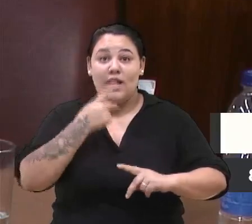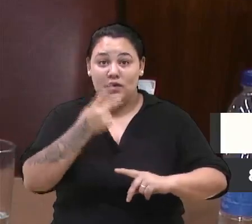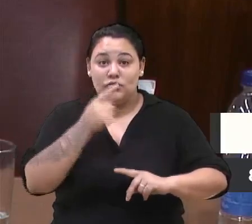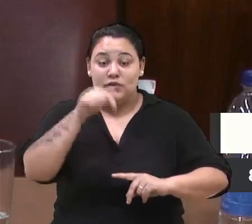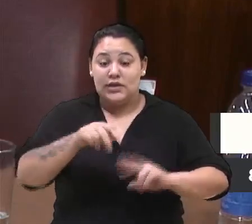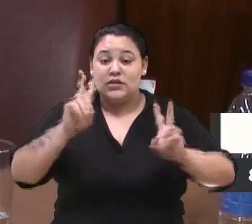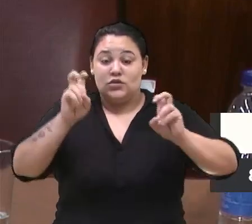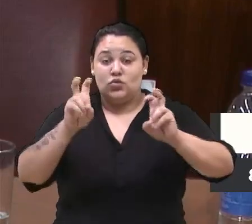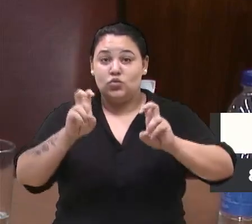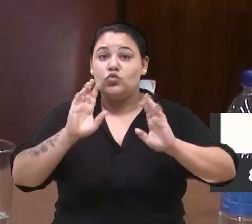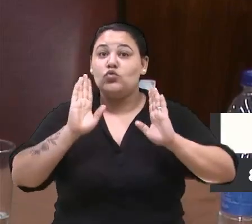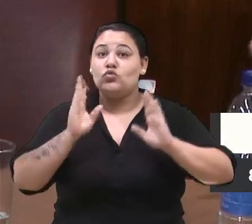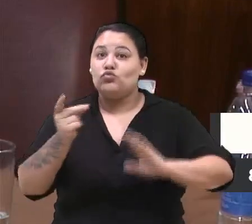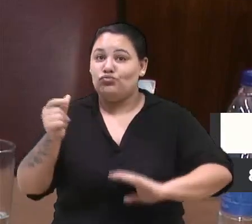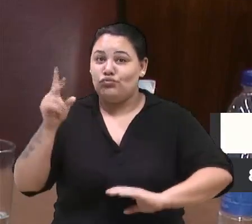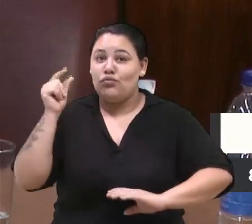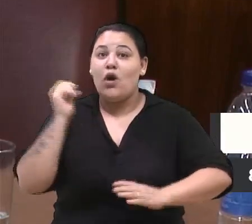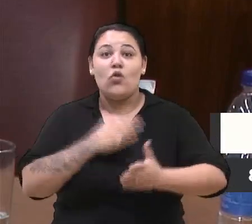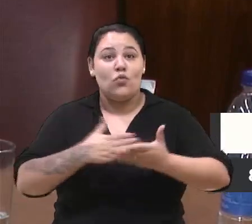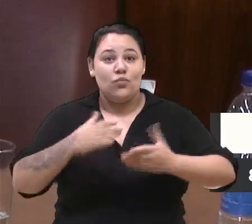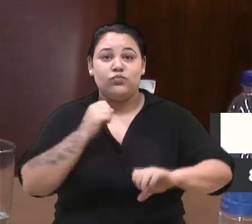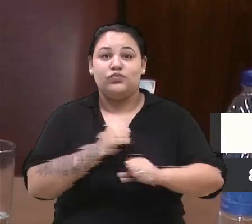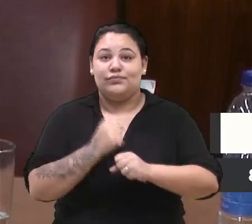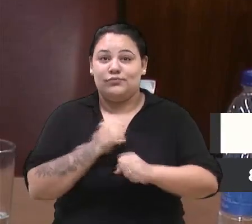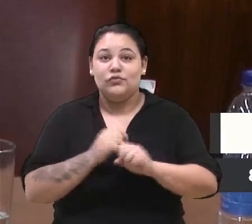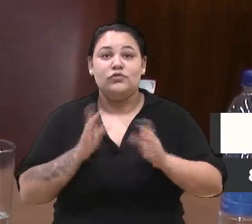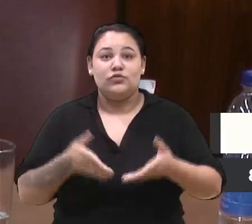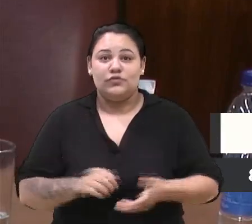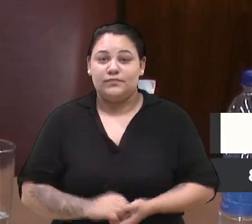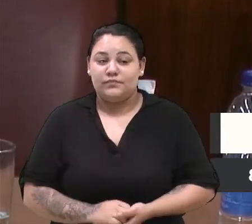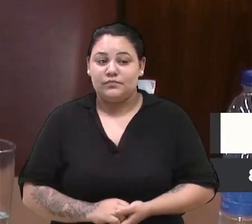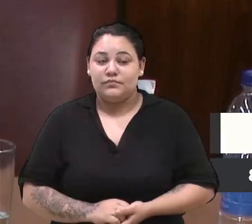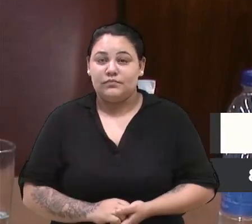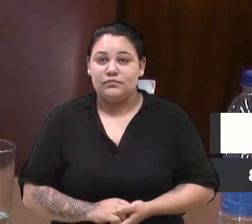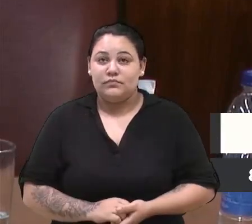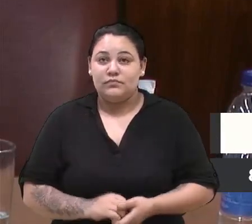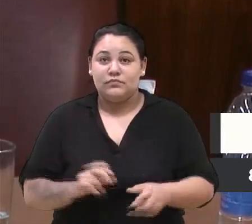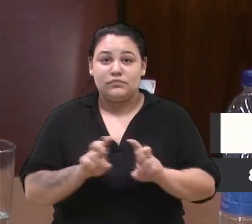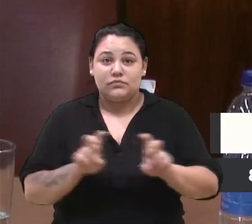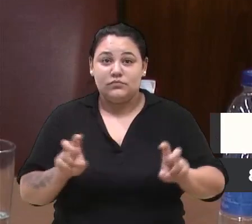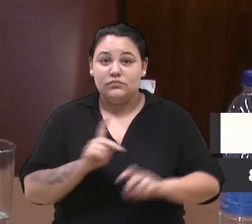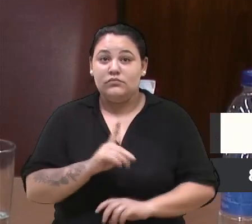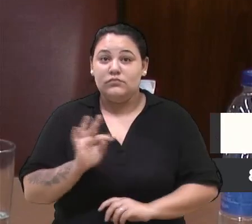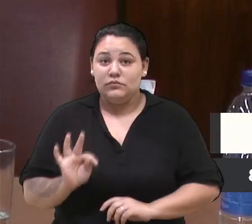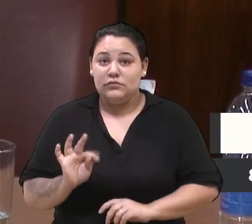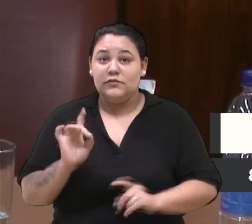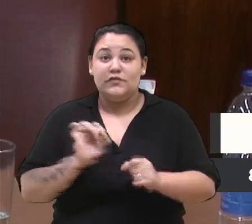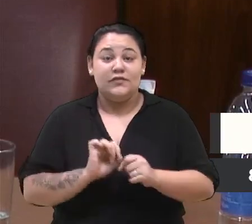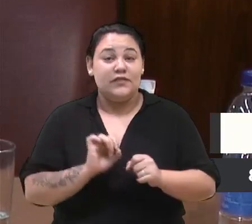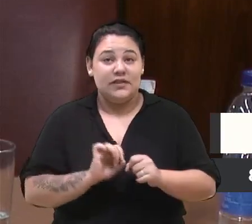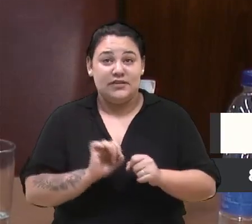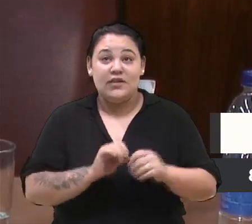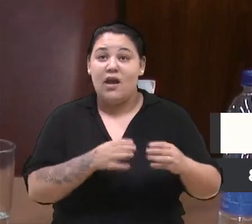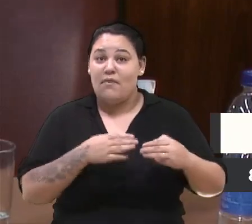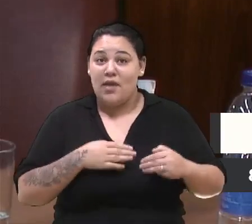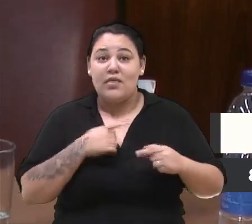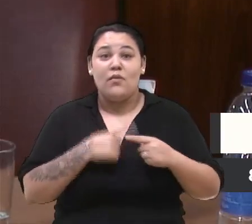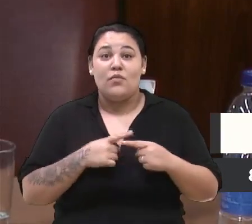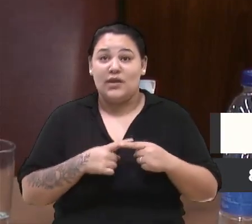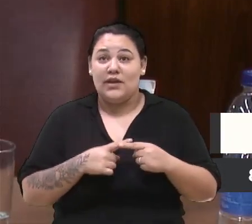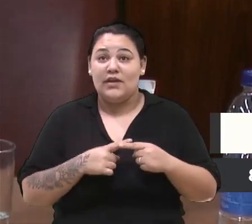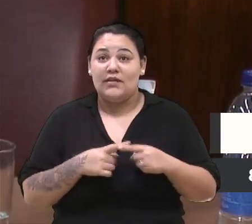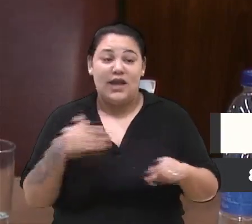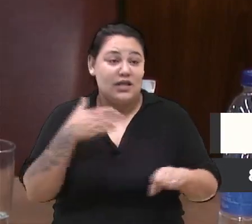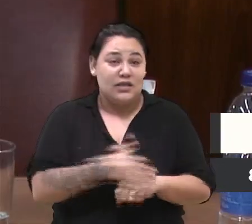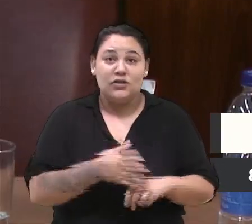plenário desde o início do ano. A bancada do PT fez a emenda, porque ela está vindo para a pauta agora, à noite,